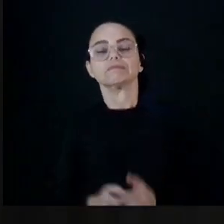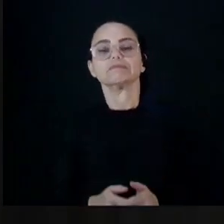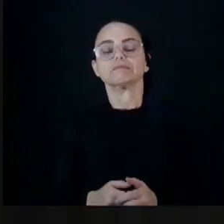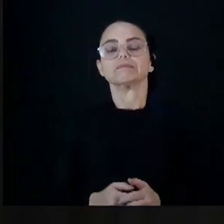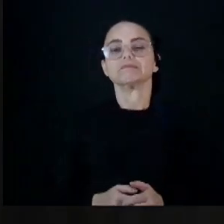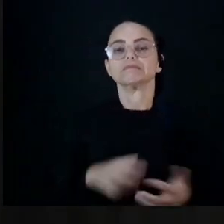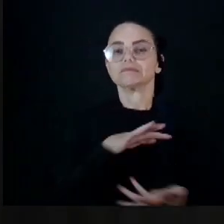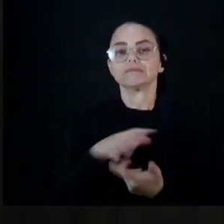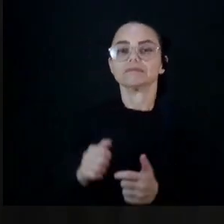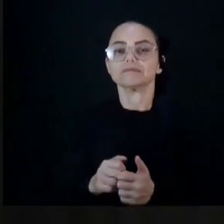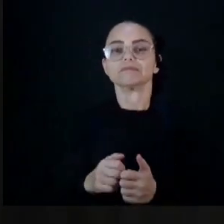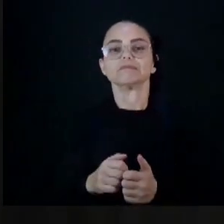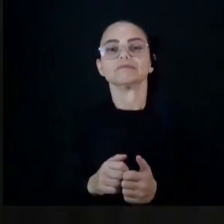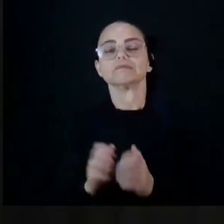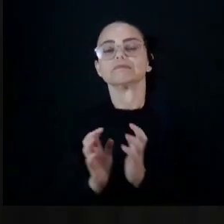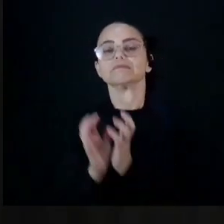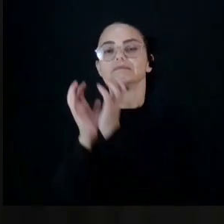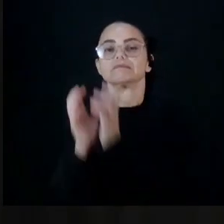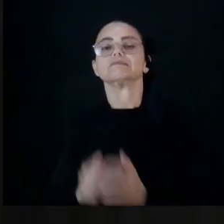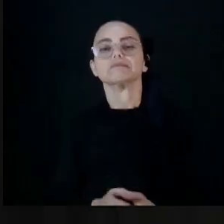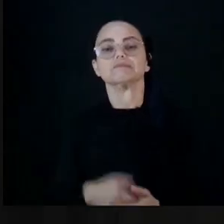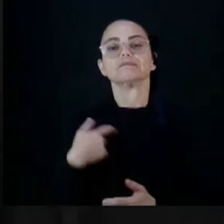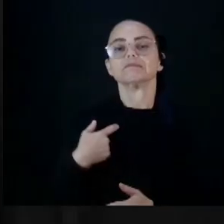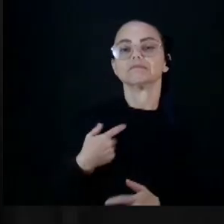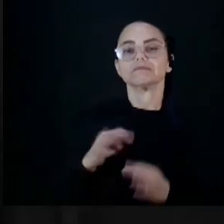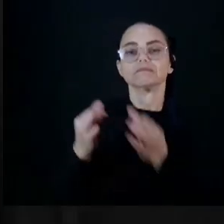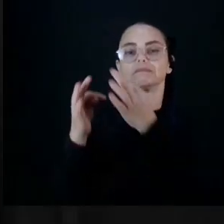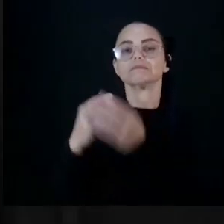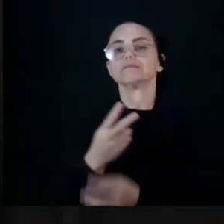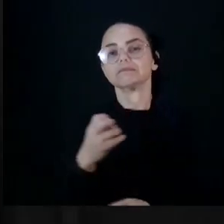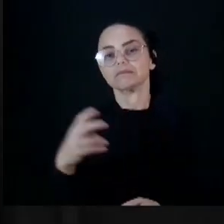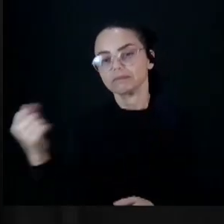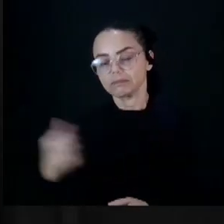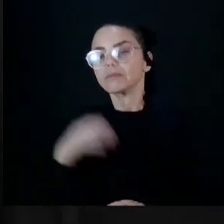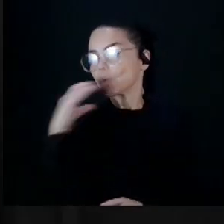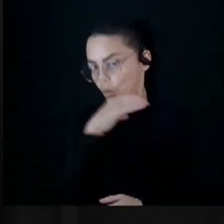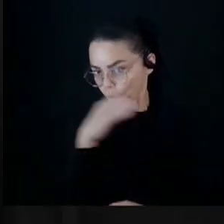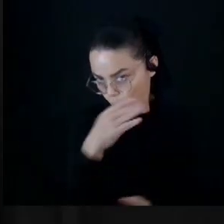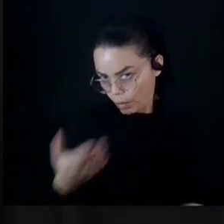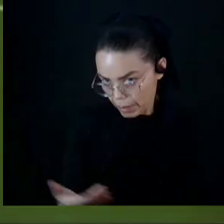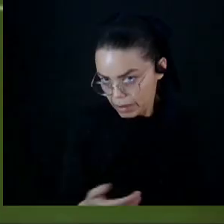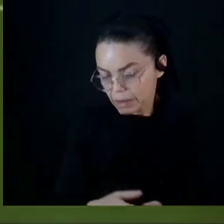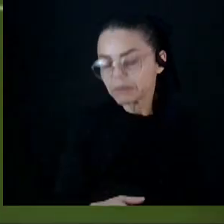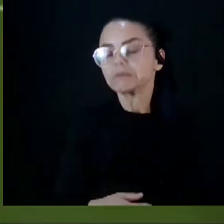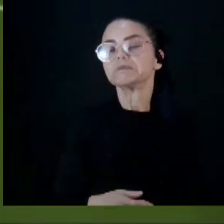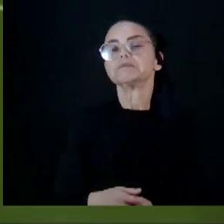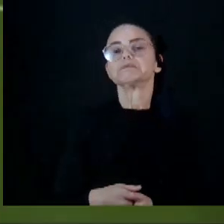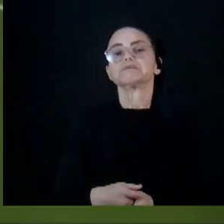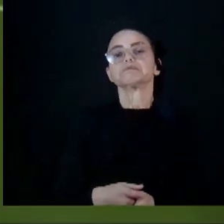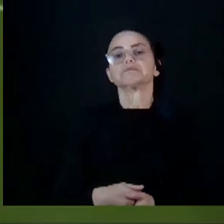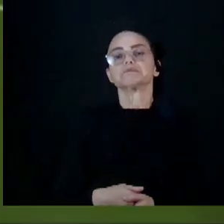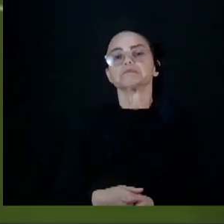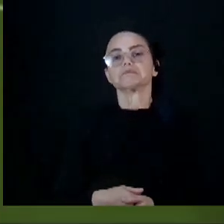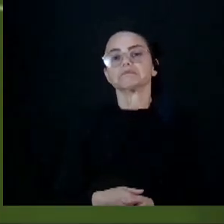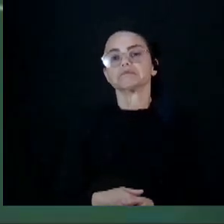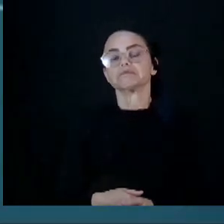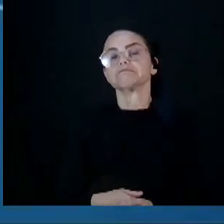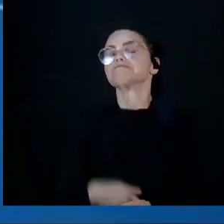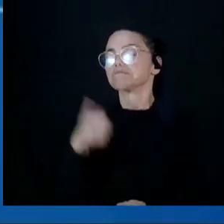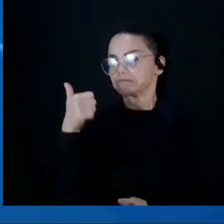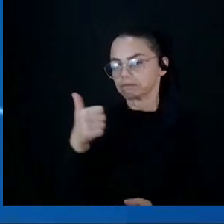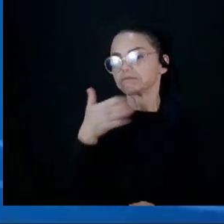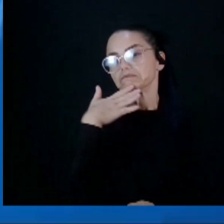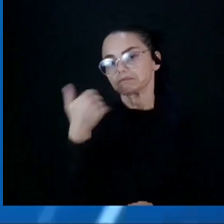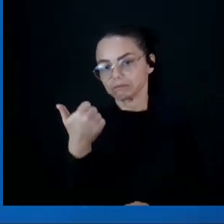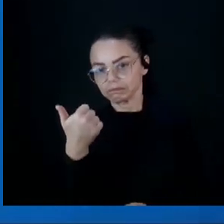dessa tecnologia para 2026? Ficou mais rápido? Bom, sem dúvida melhorou alguma